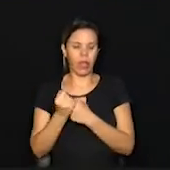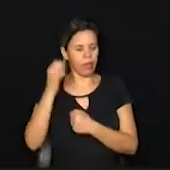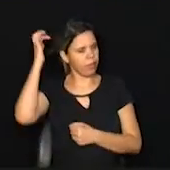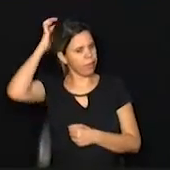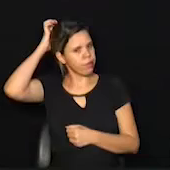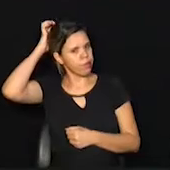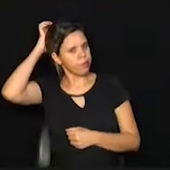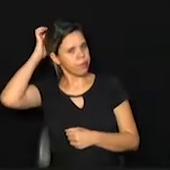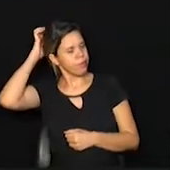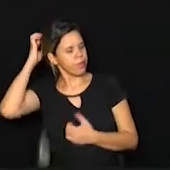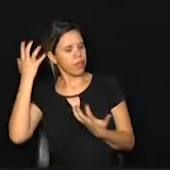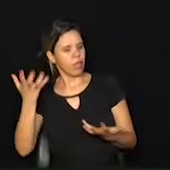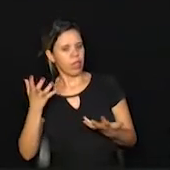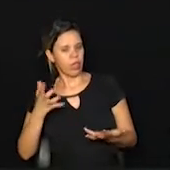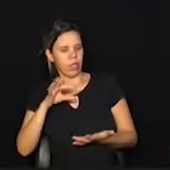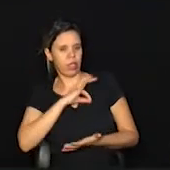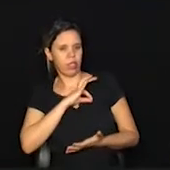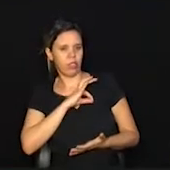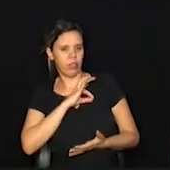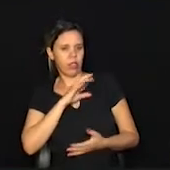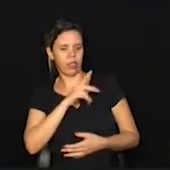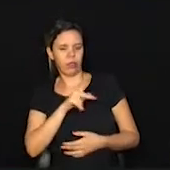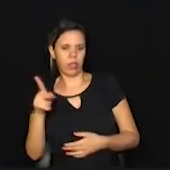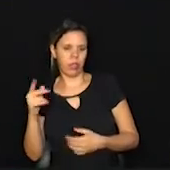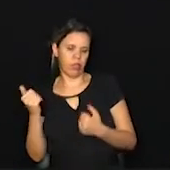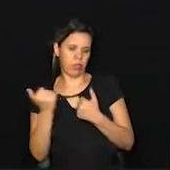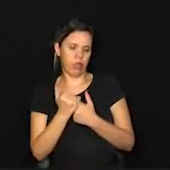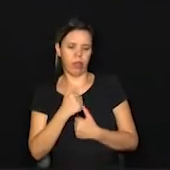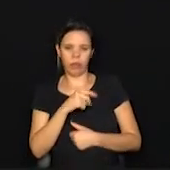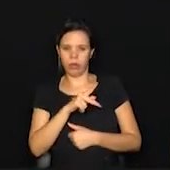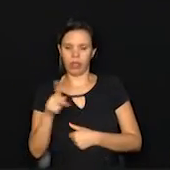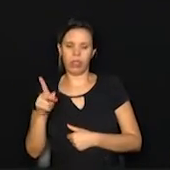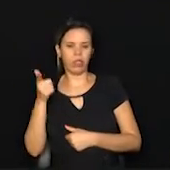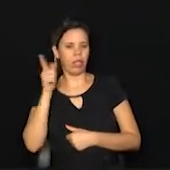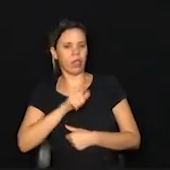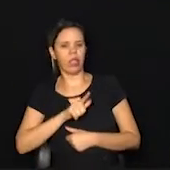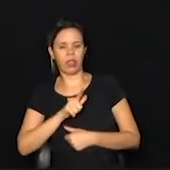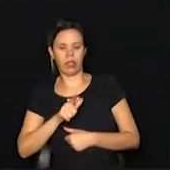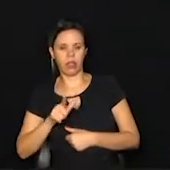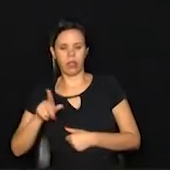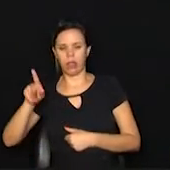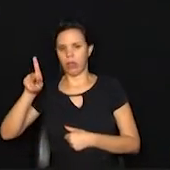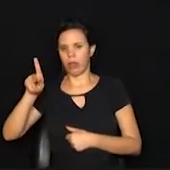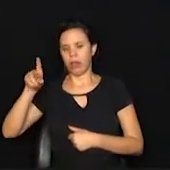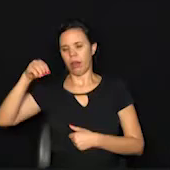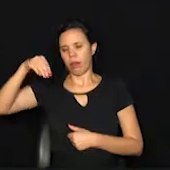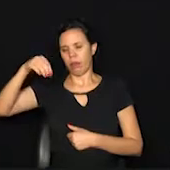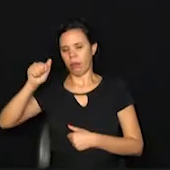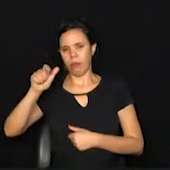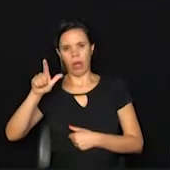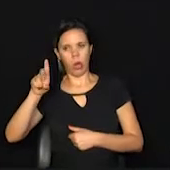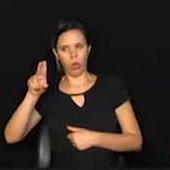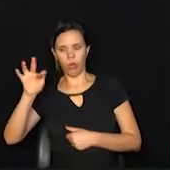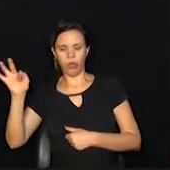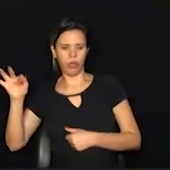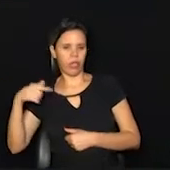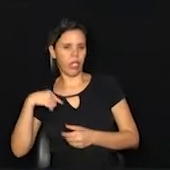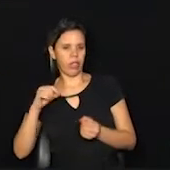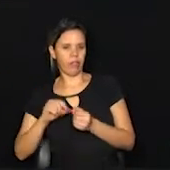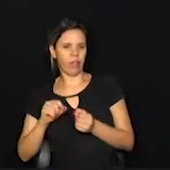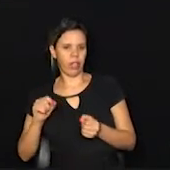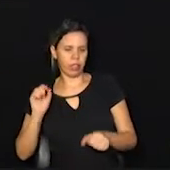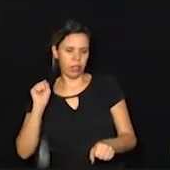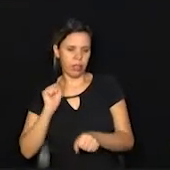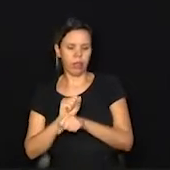queria que tivesse um militar na presidência da república quem ganha convenção o Paulo Maluf o que que faz os alimentos